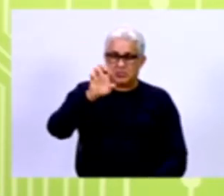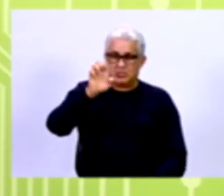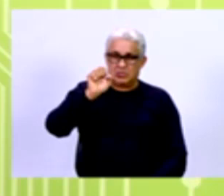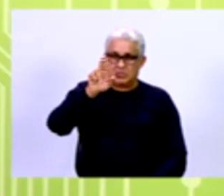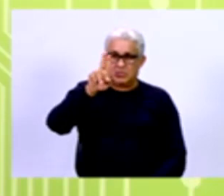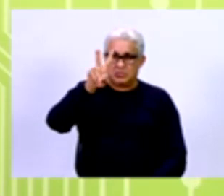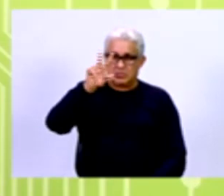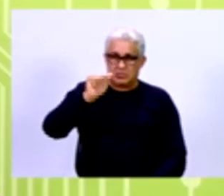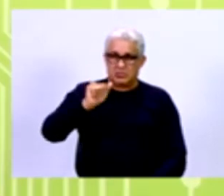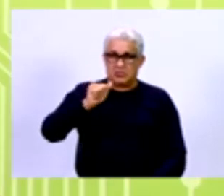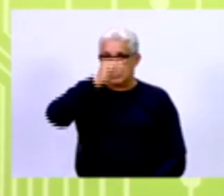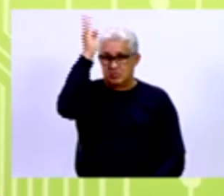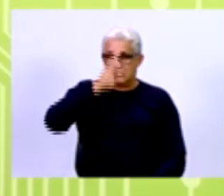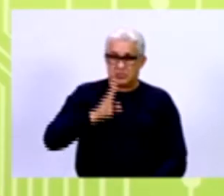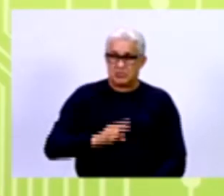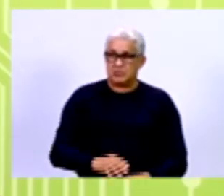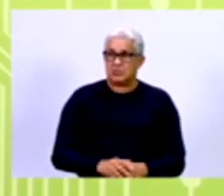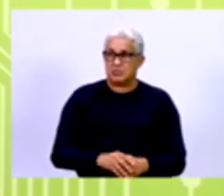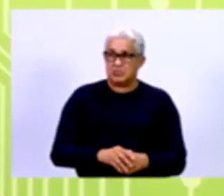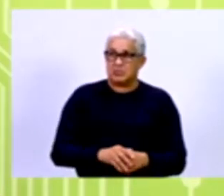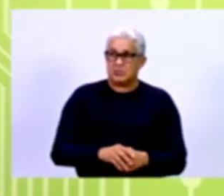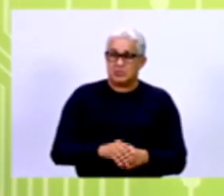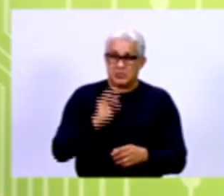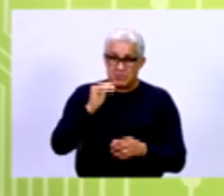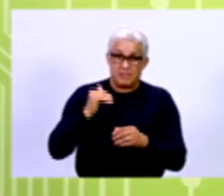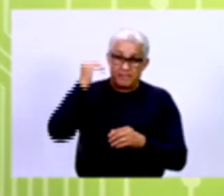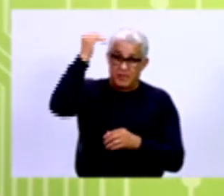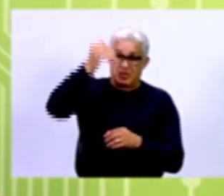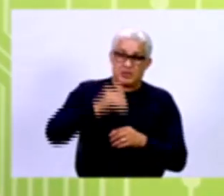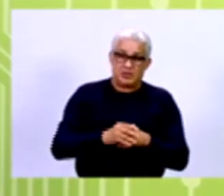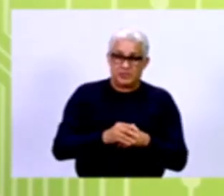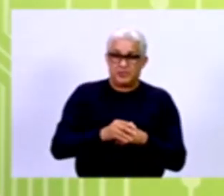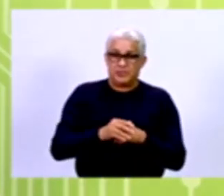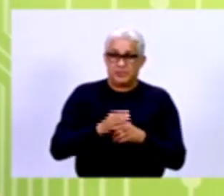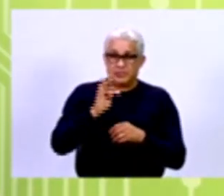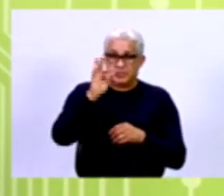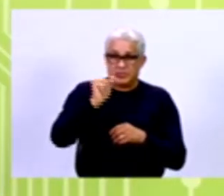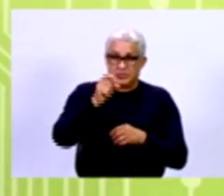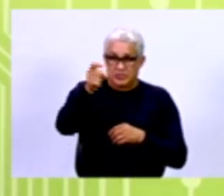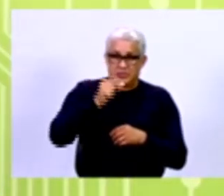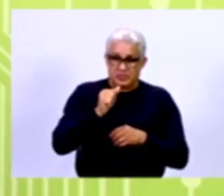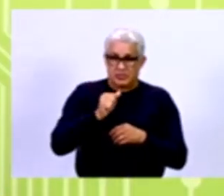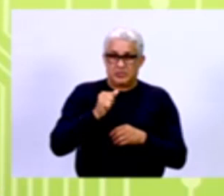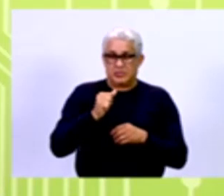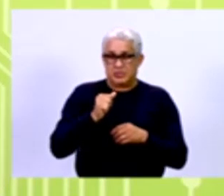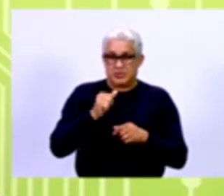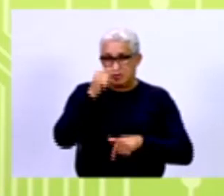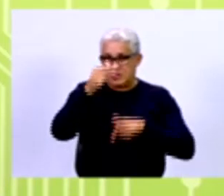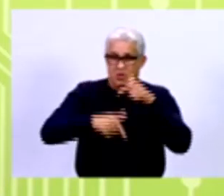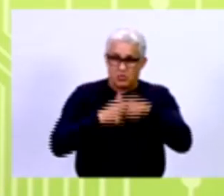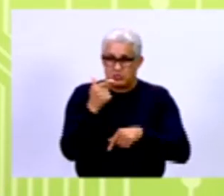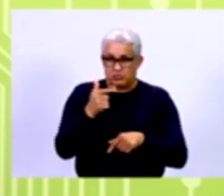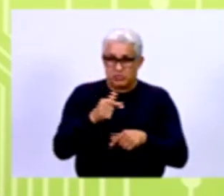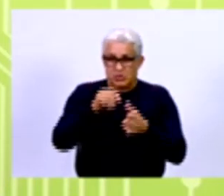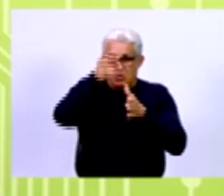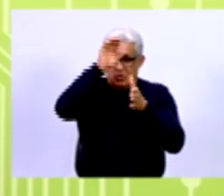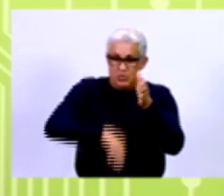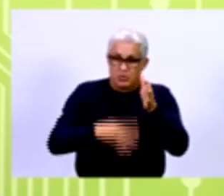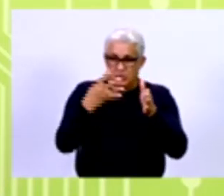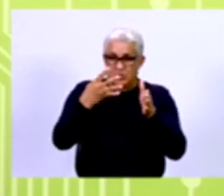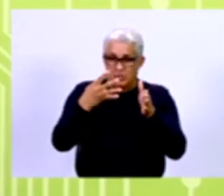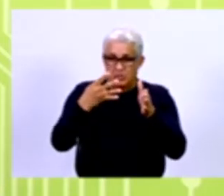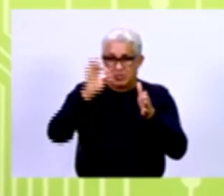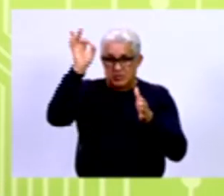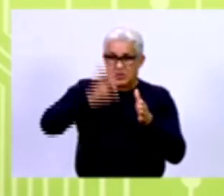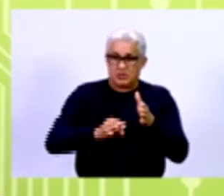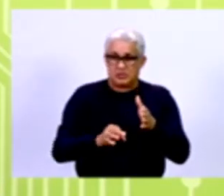de 400 bilhões e a taxa de desemprego, que era quase 13%, caiu para menos de 4%. Então, é